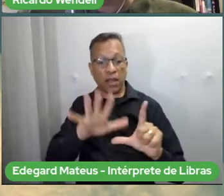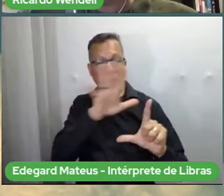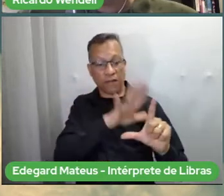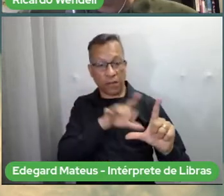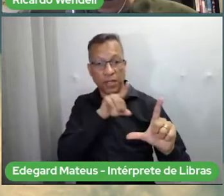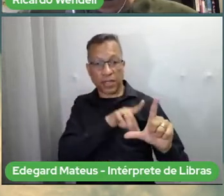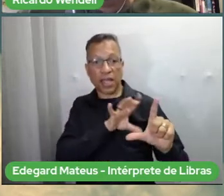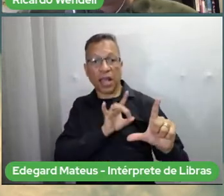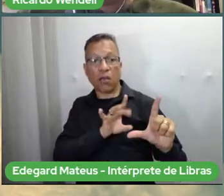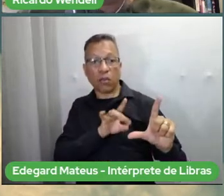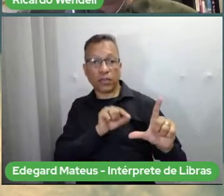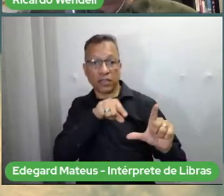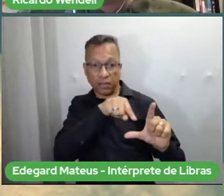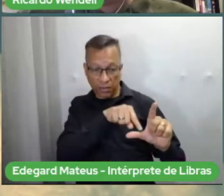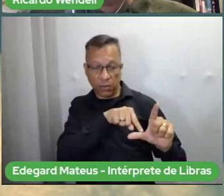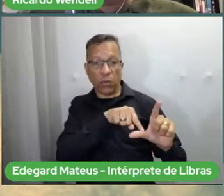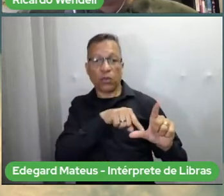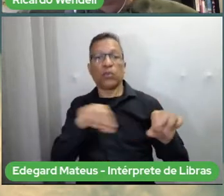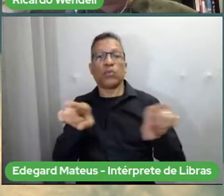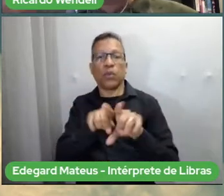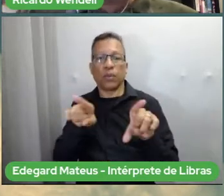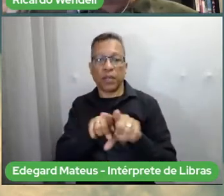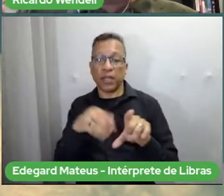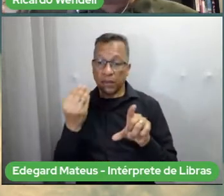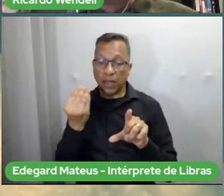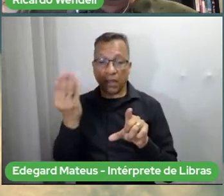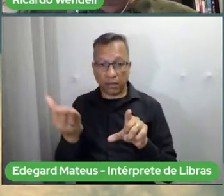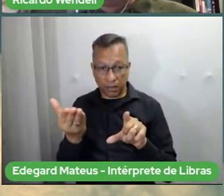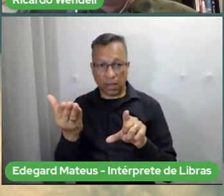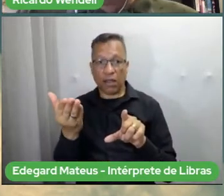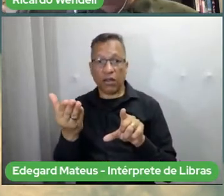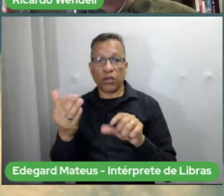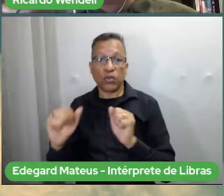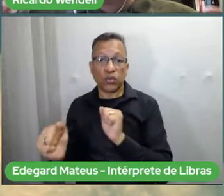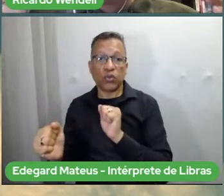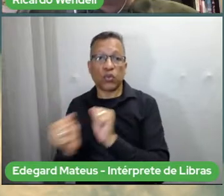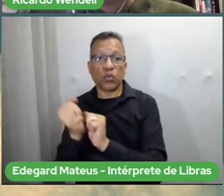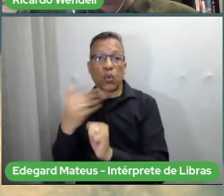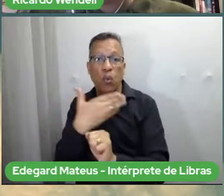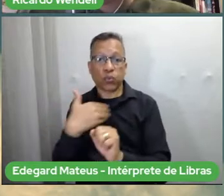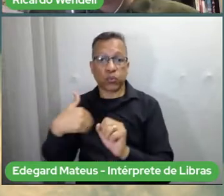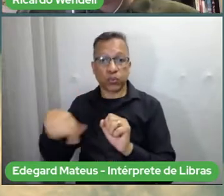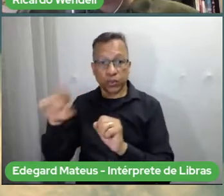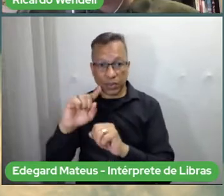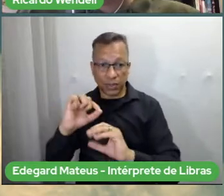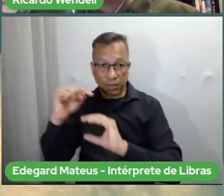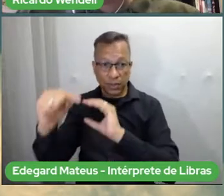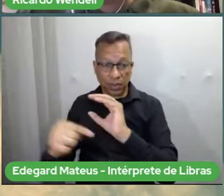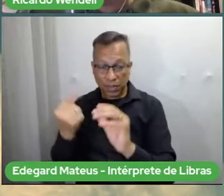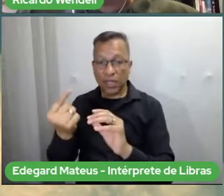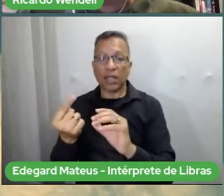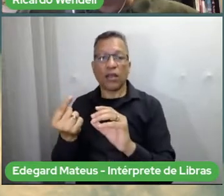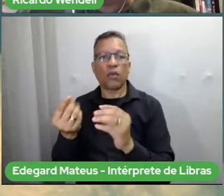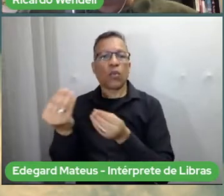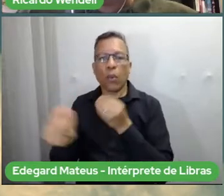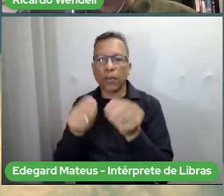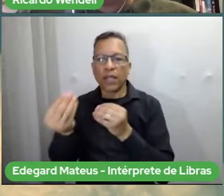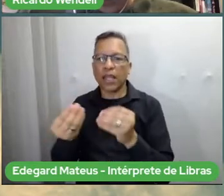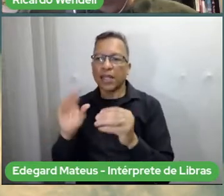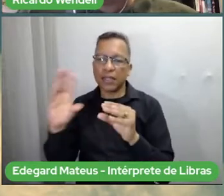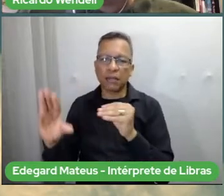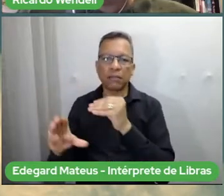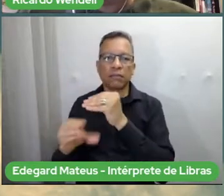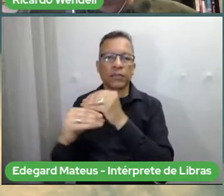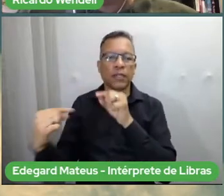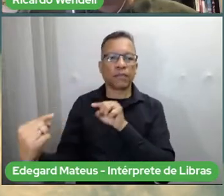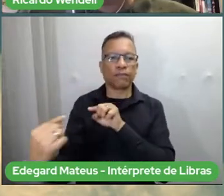automatizados de criação, ele também deve prover, junto com a governança global, os mecanismos para que ela seja aplicada. Então,